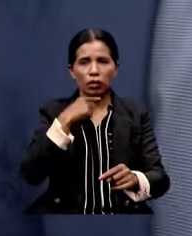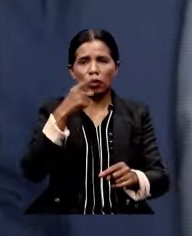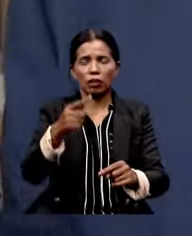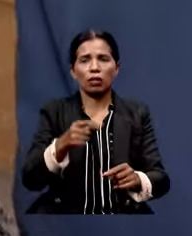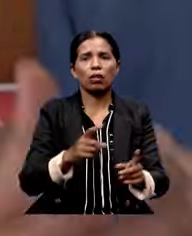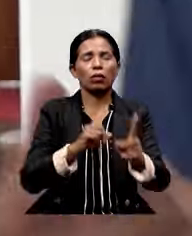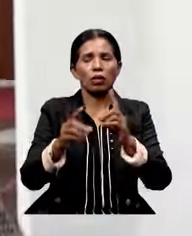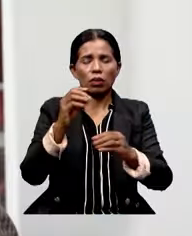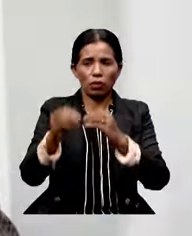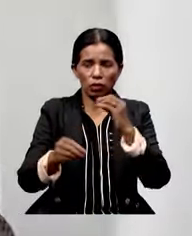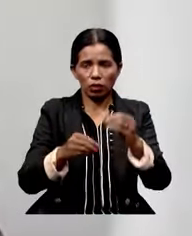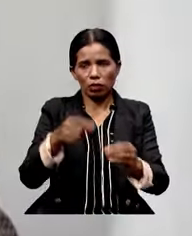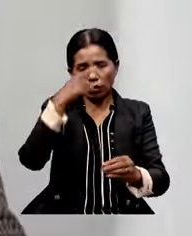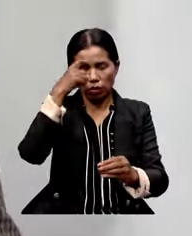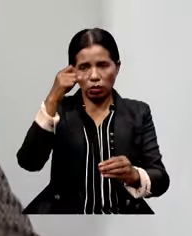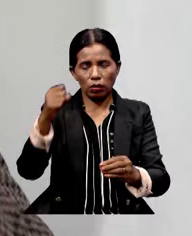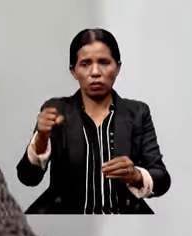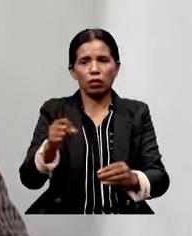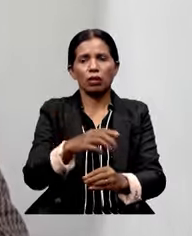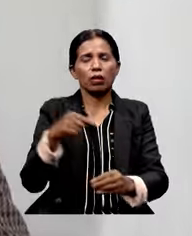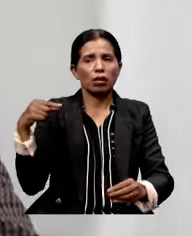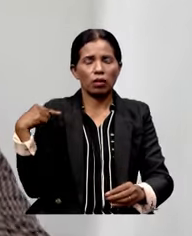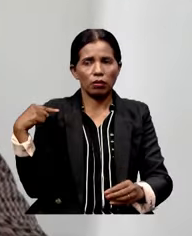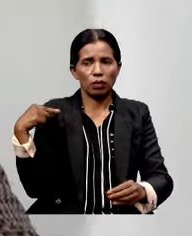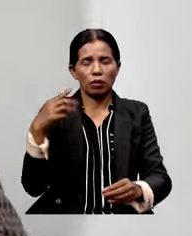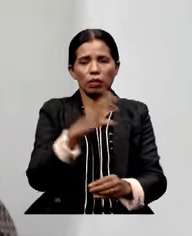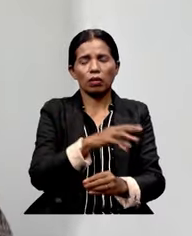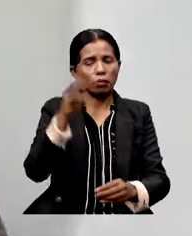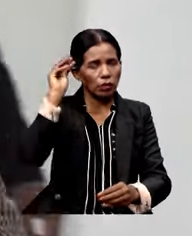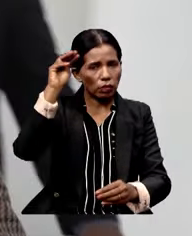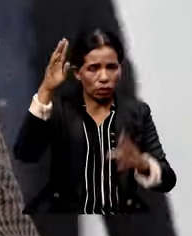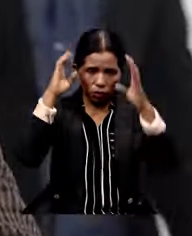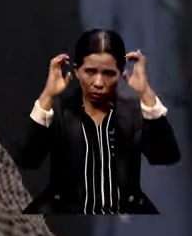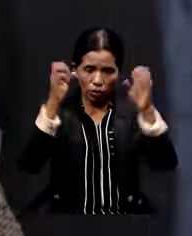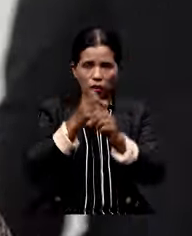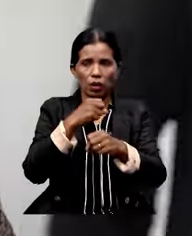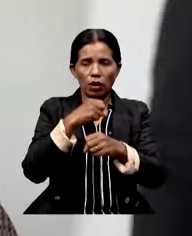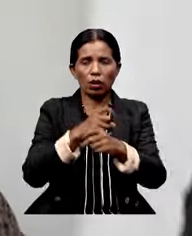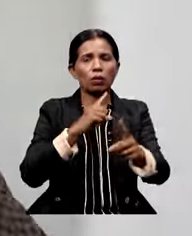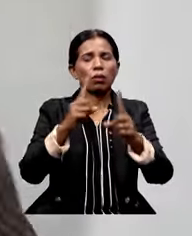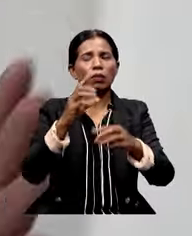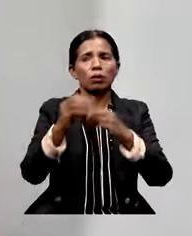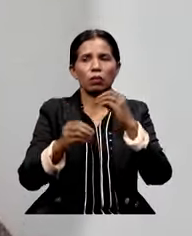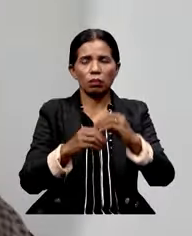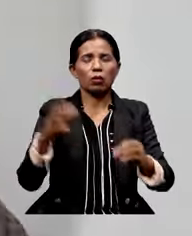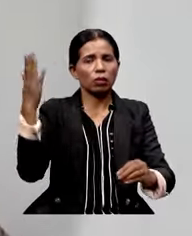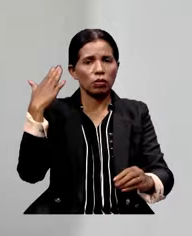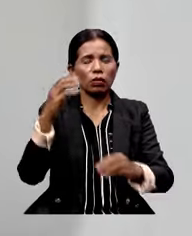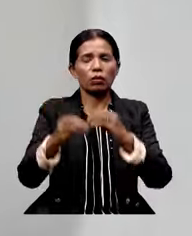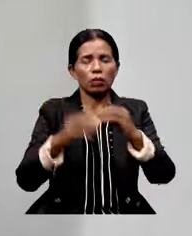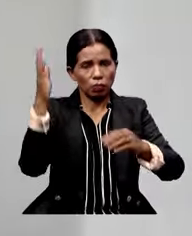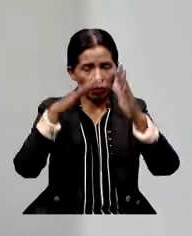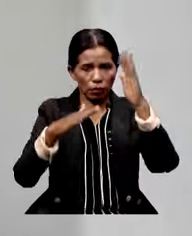fo clarificação, razão coordenador gabinete currículo Ministério da Educação halona explicação antes quando o problema